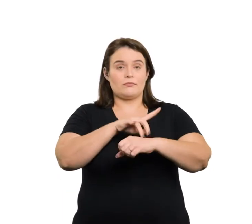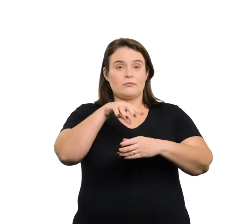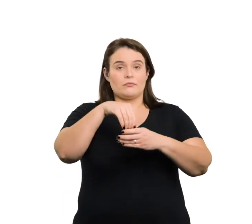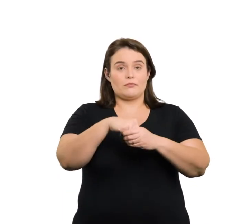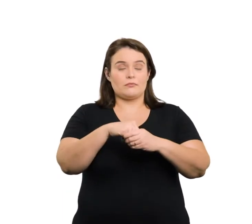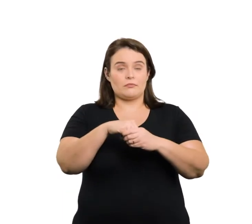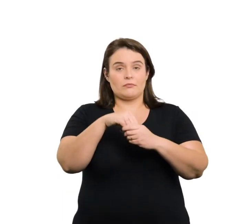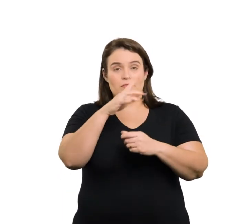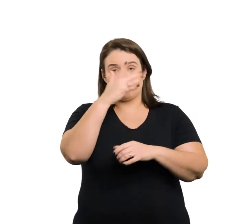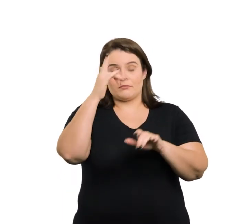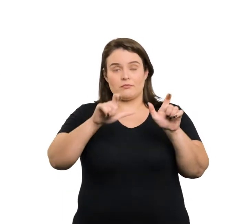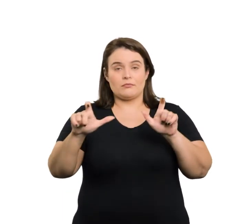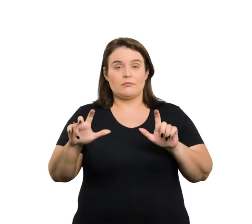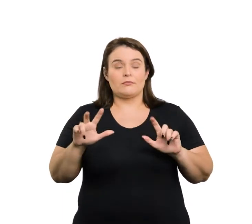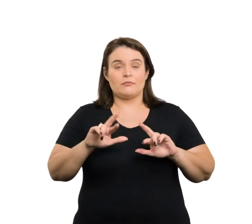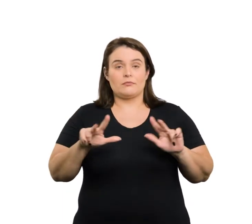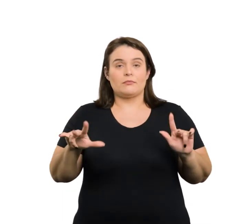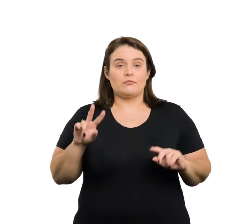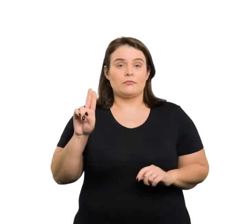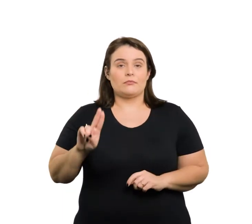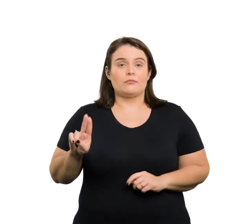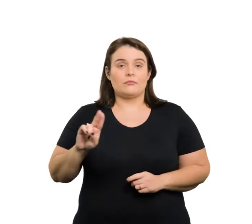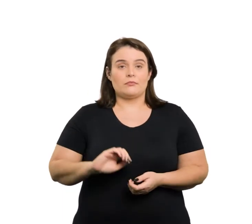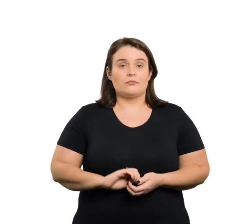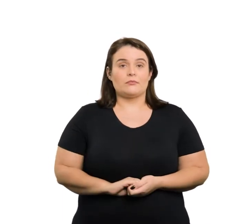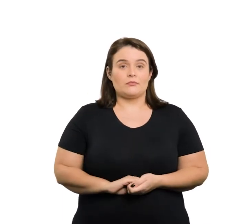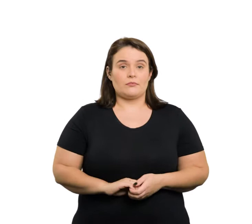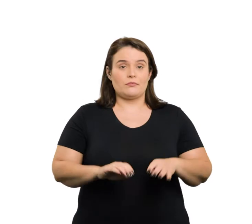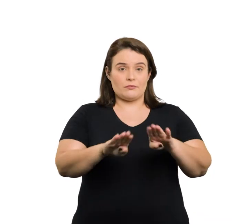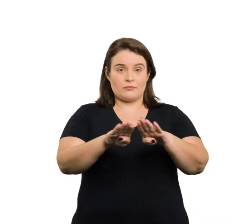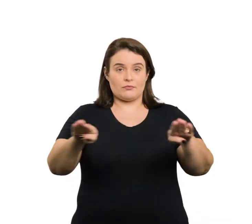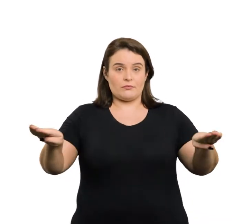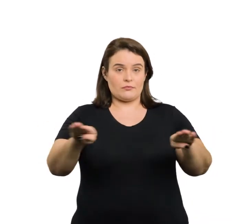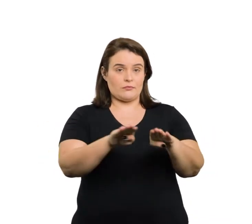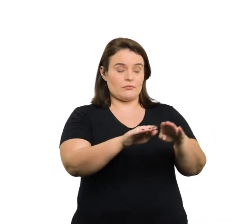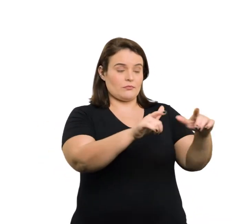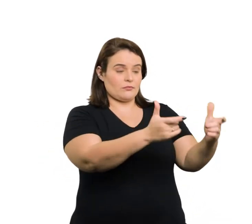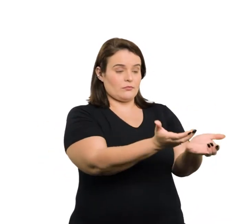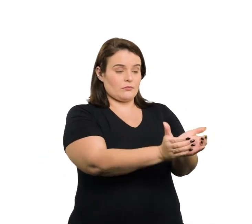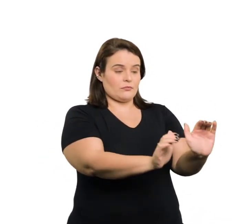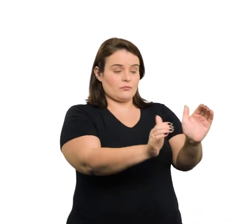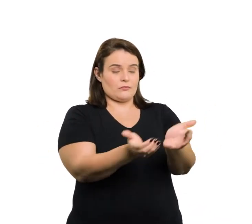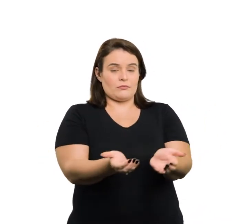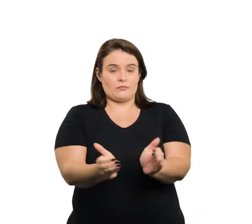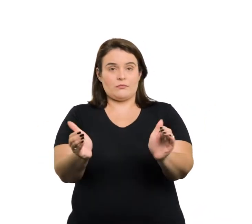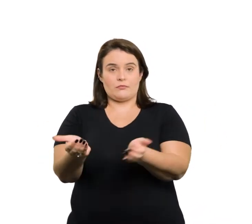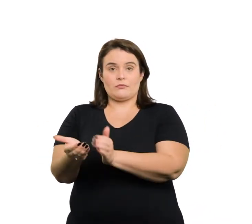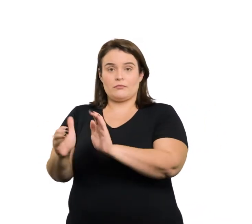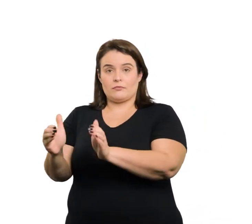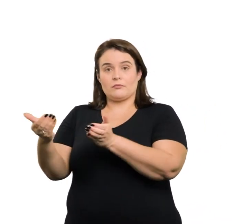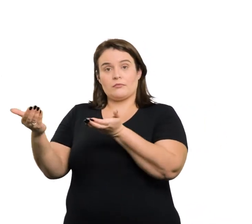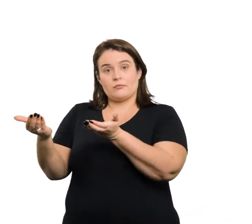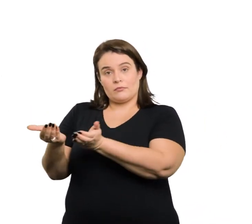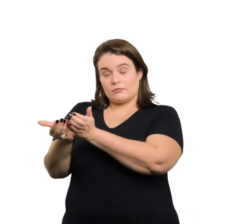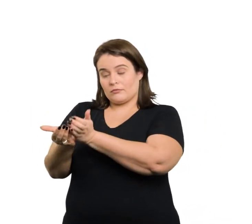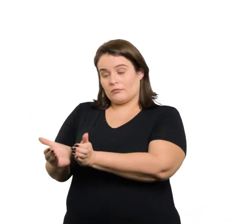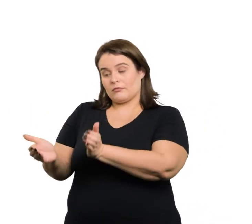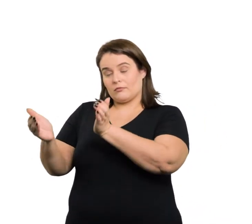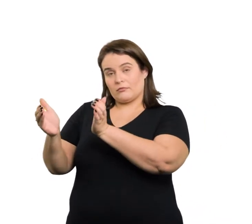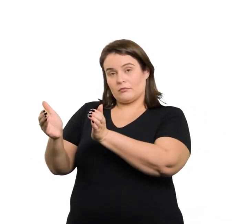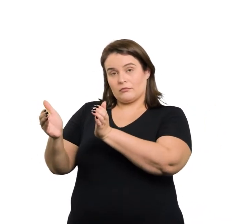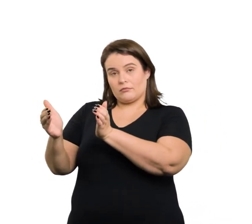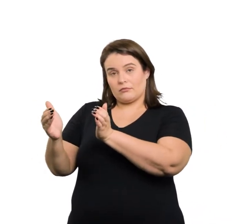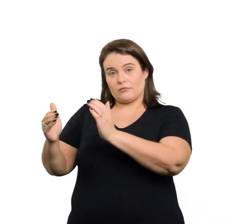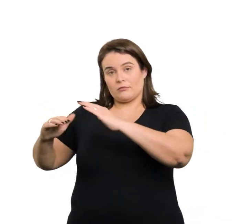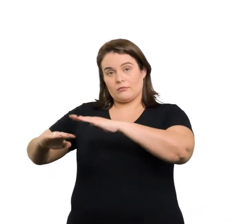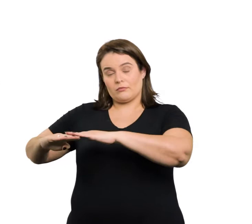Lavatórios em sanitários coletivos. Em uma bancada com vários lavatórios, um deles deve garantir no